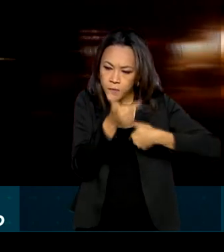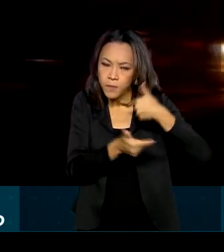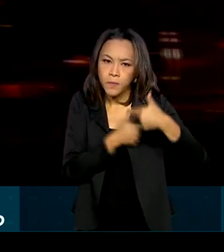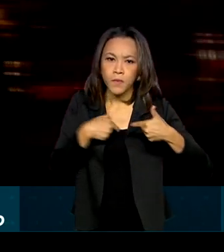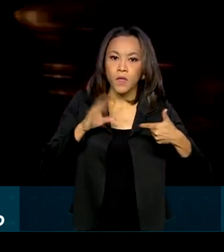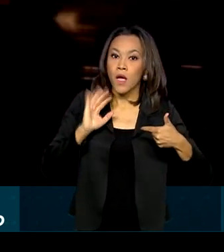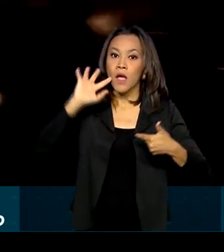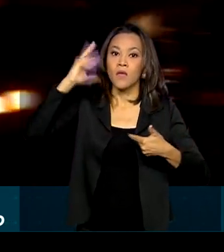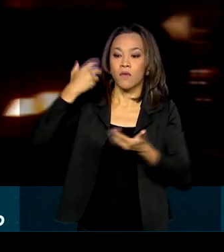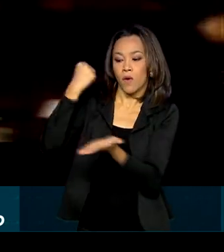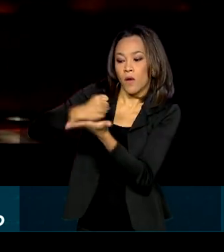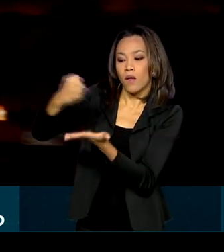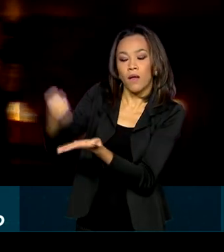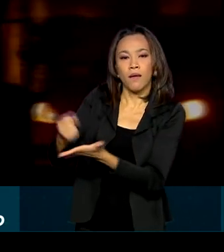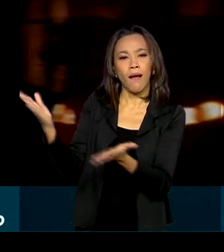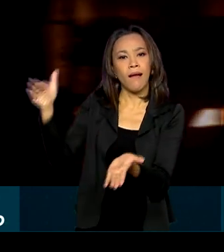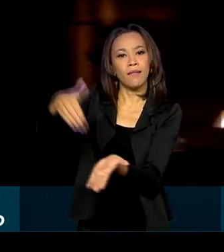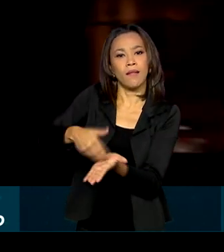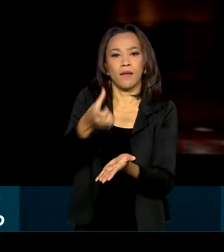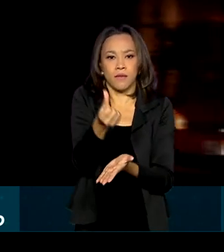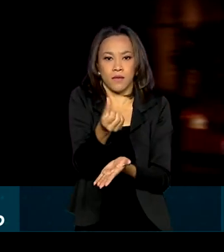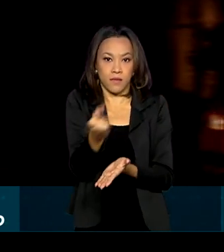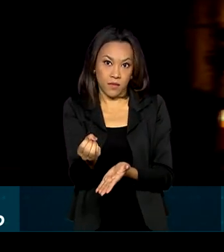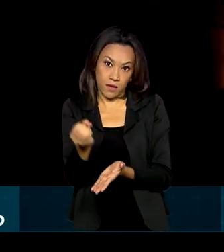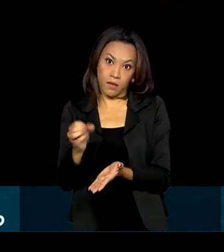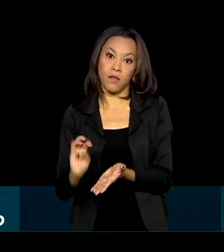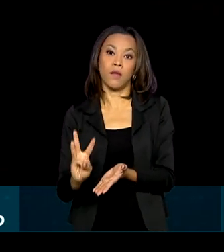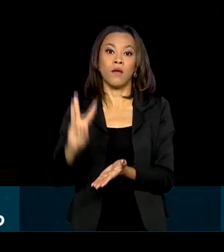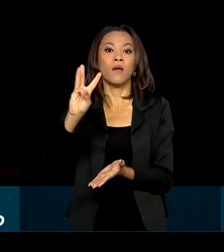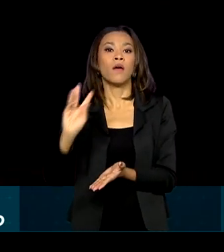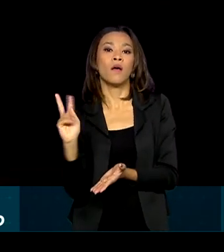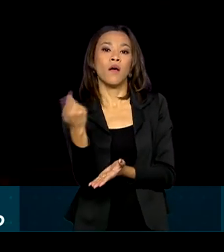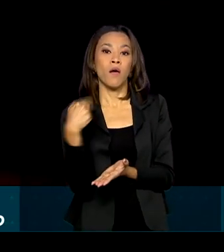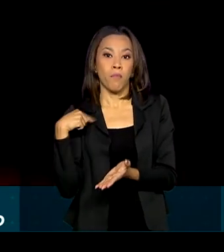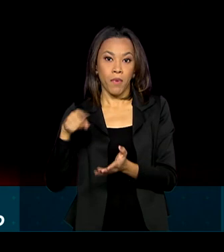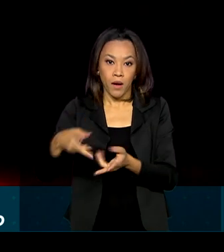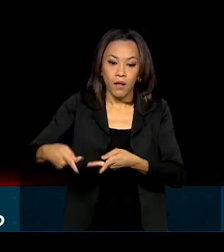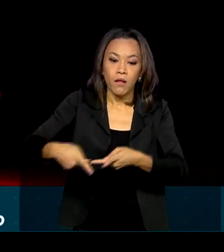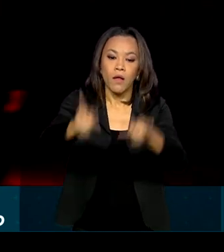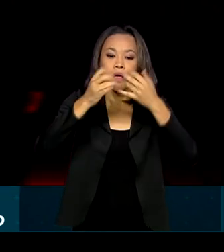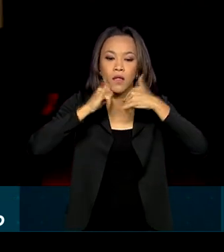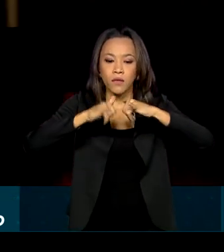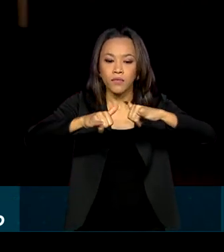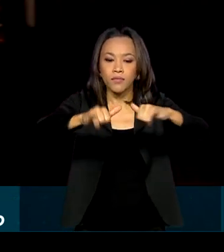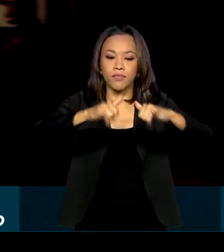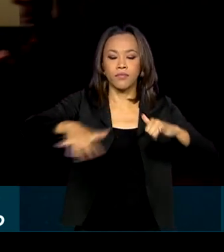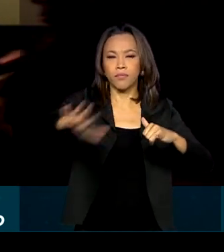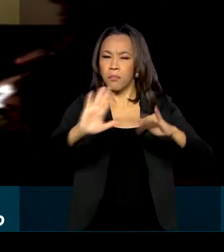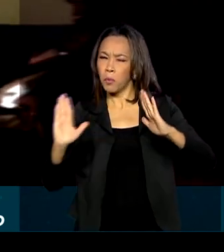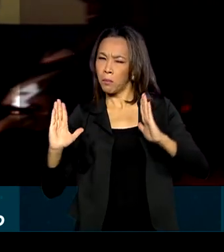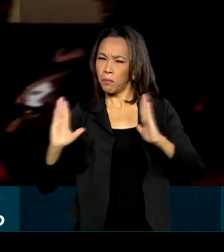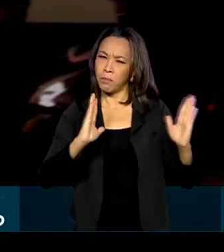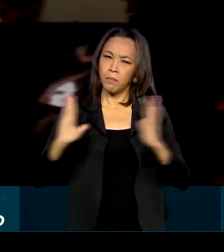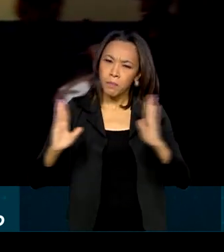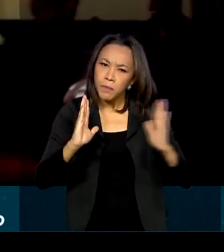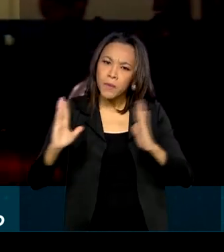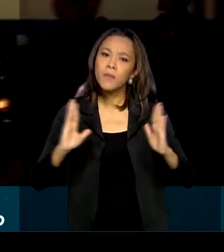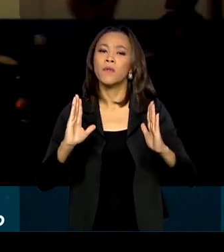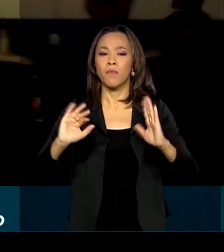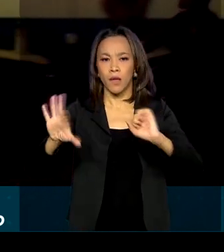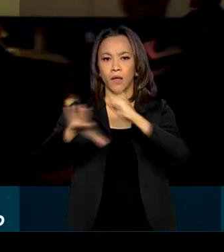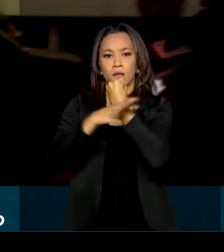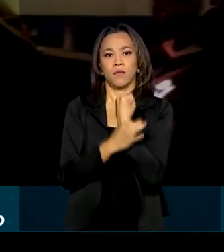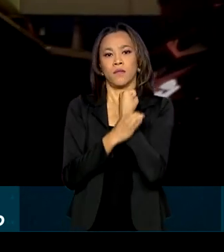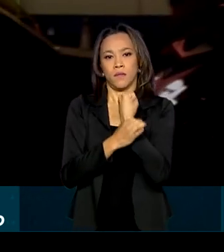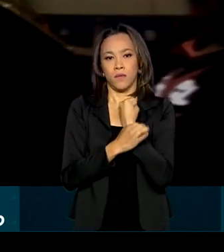contratar até 60 megawatts adicionais de geração local de energia em caráter temporário para garantir o